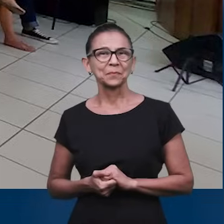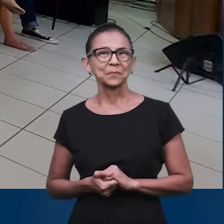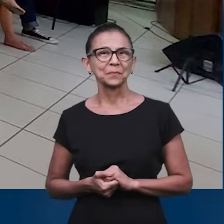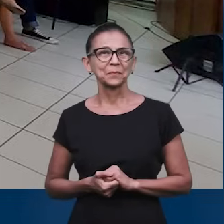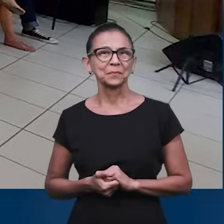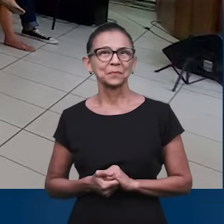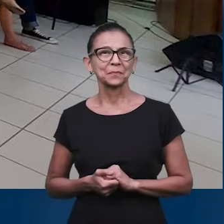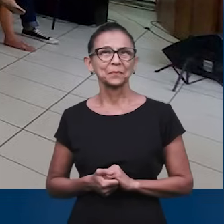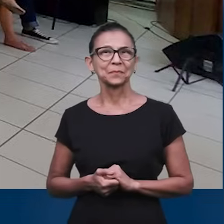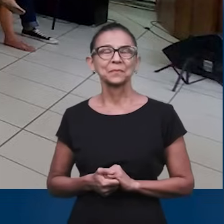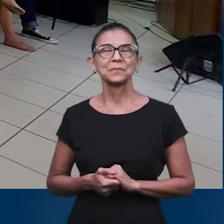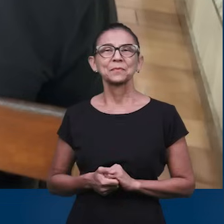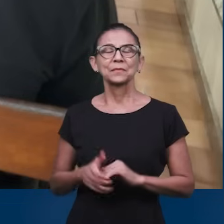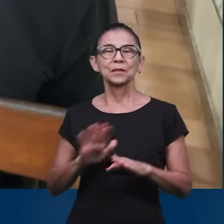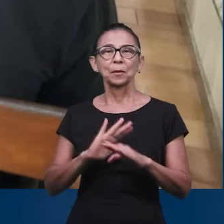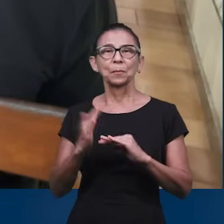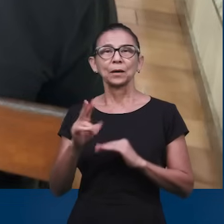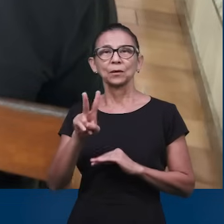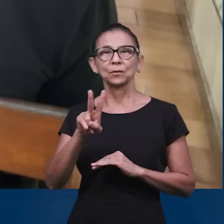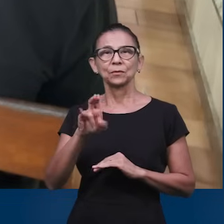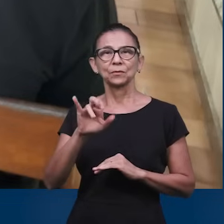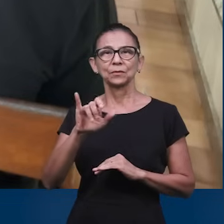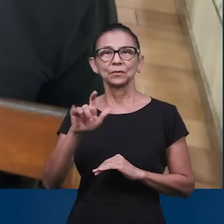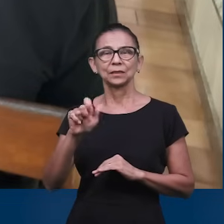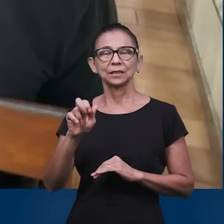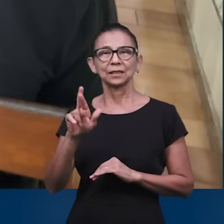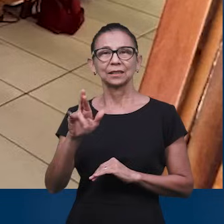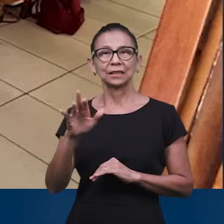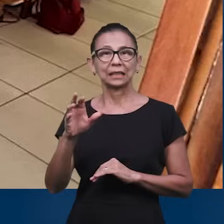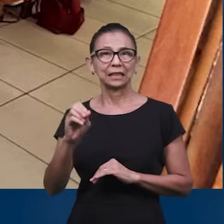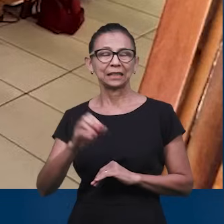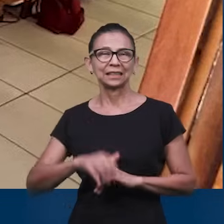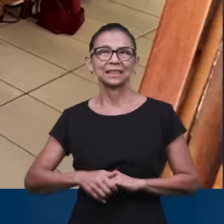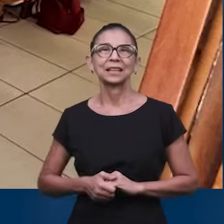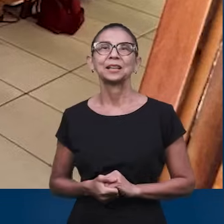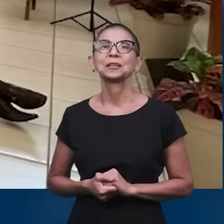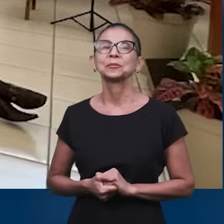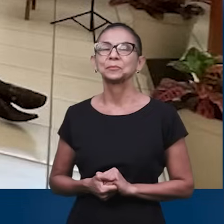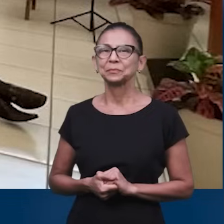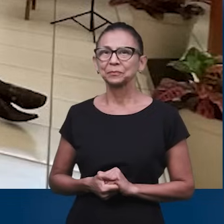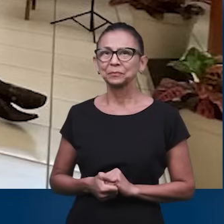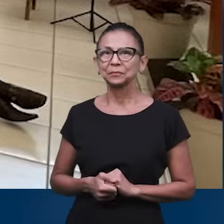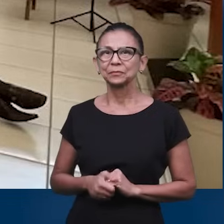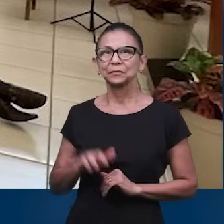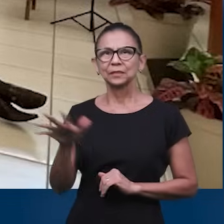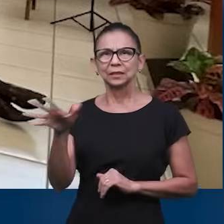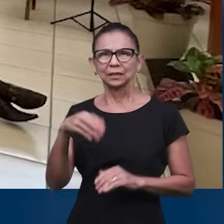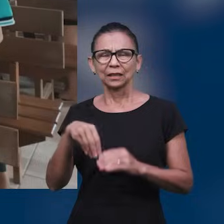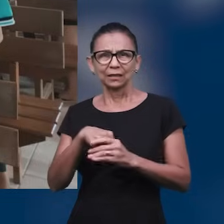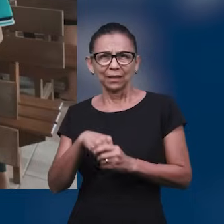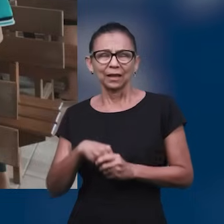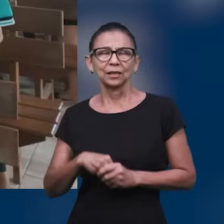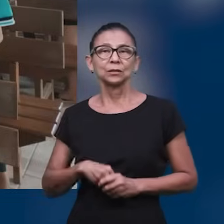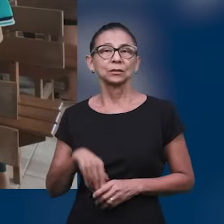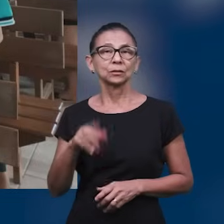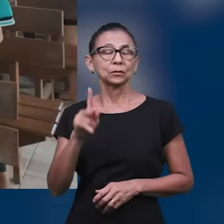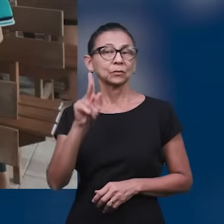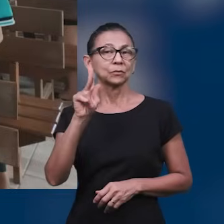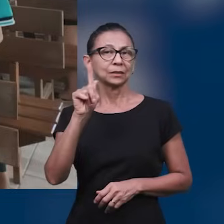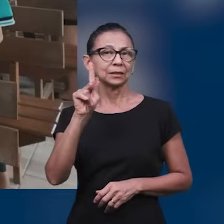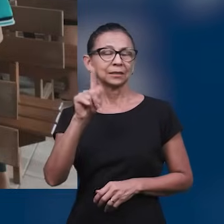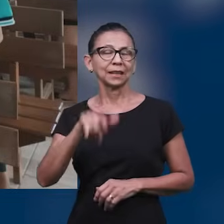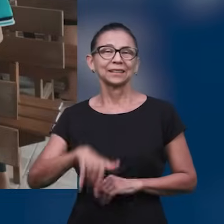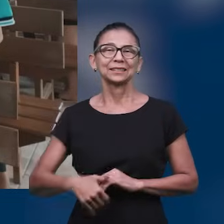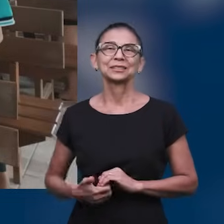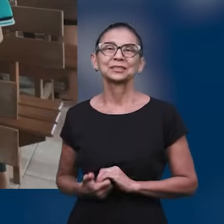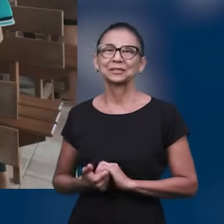ICM do bairro Vila Rica. Agora da igreja Ilha 1. Fotos da igreja do bairro Turmalina. Ainda de Valadares,